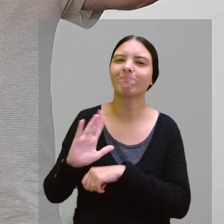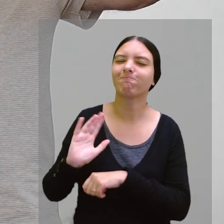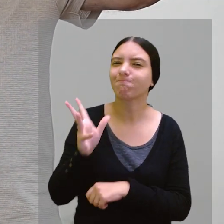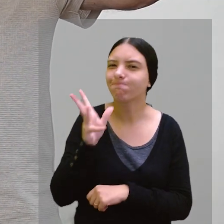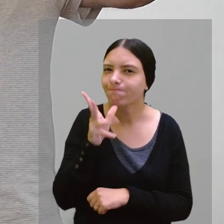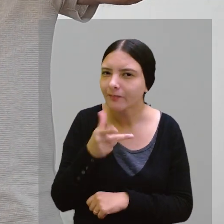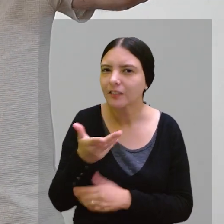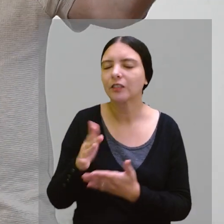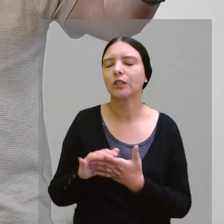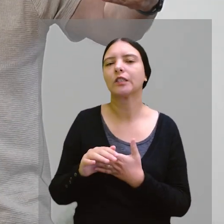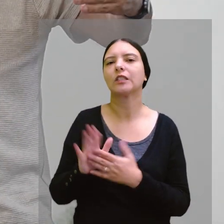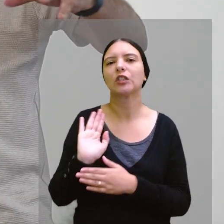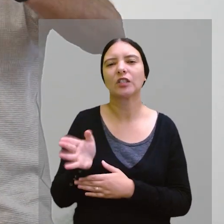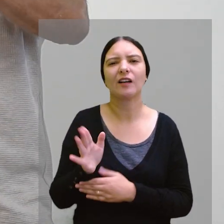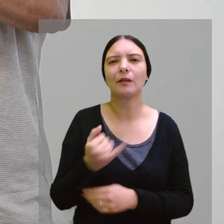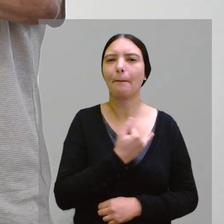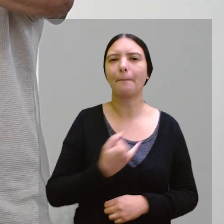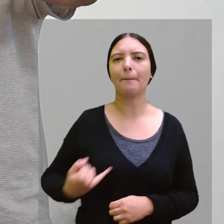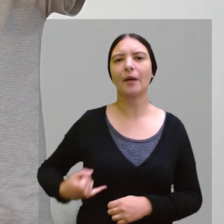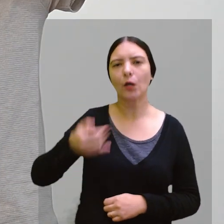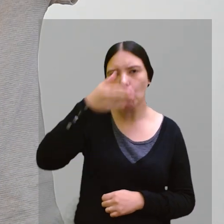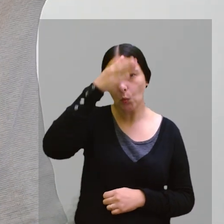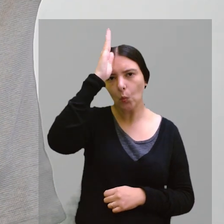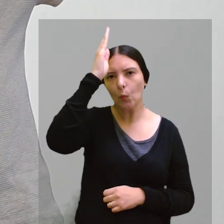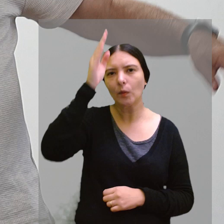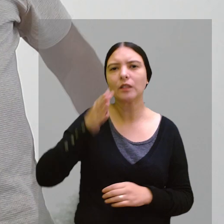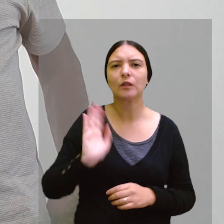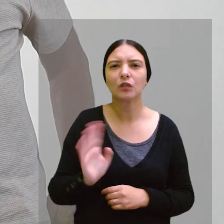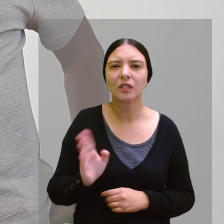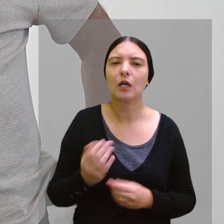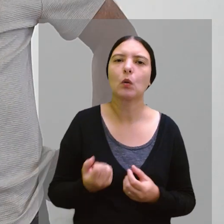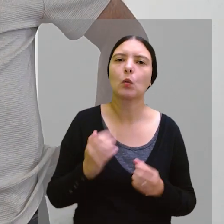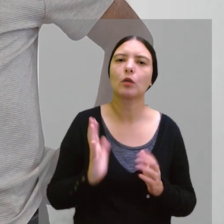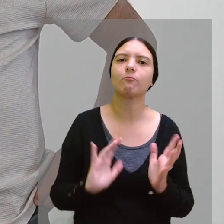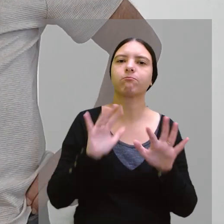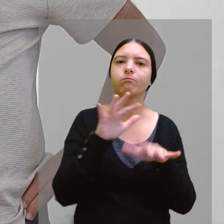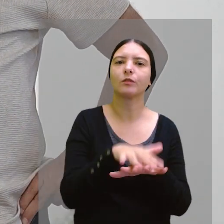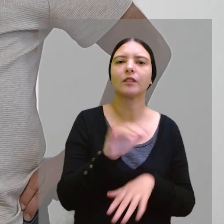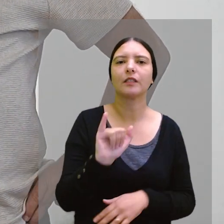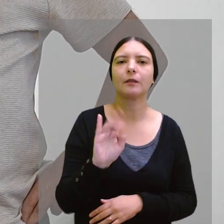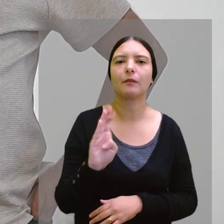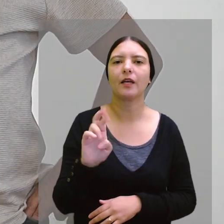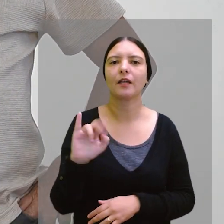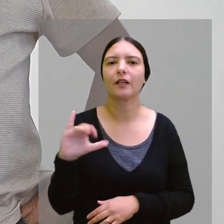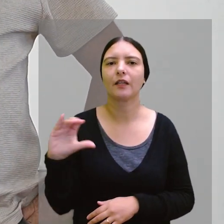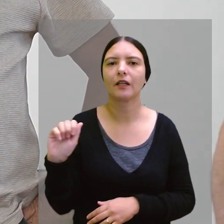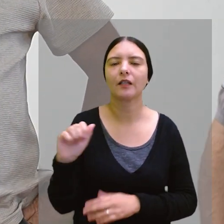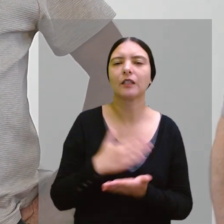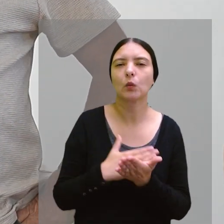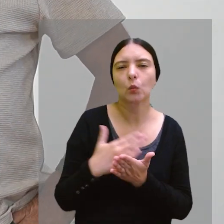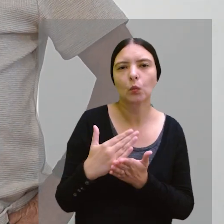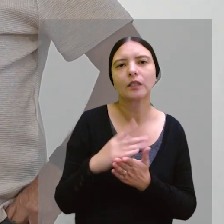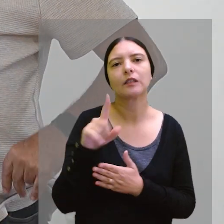já no final do Império Romano, quando os romanos ocuparam a Península Ibérica, e ele surge